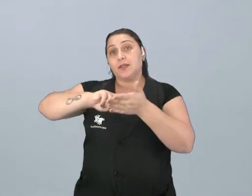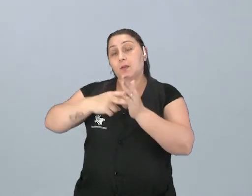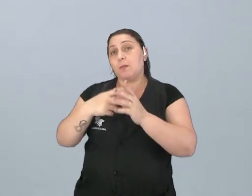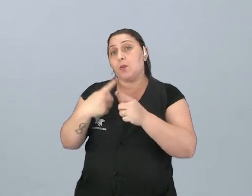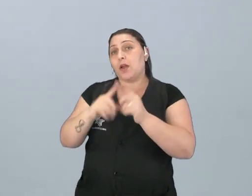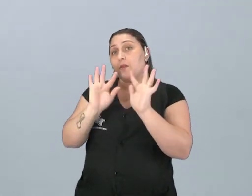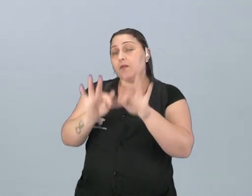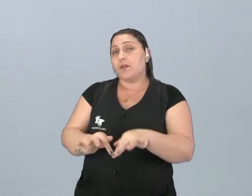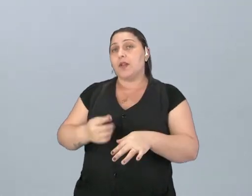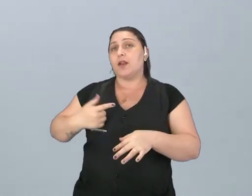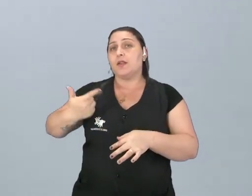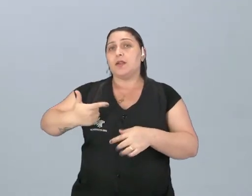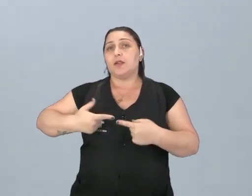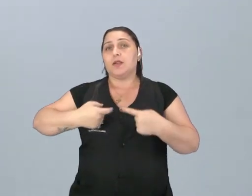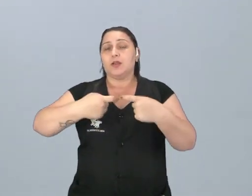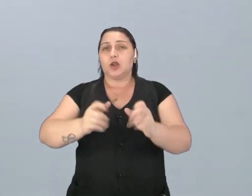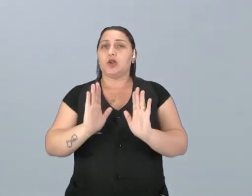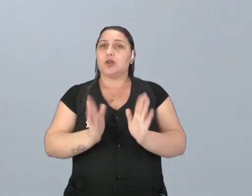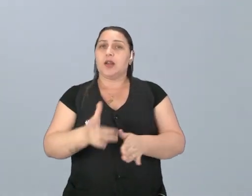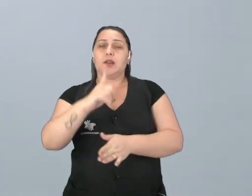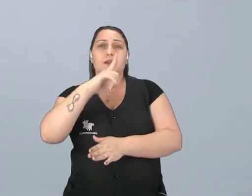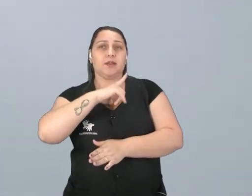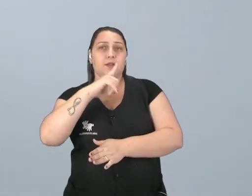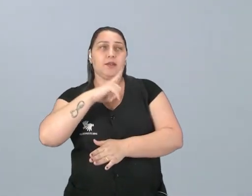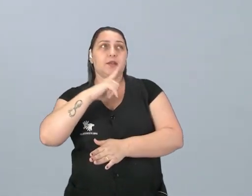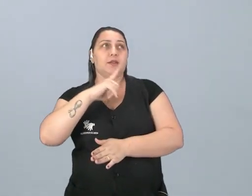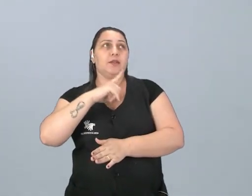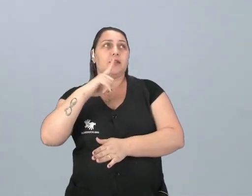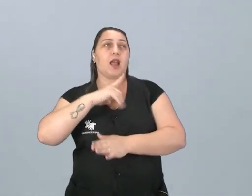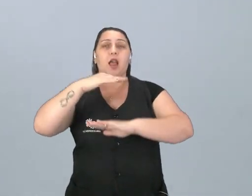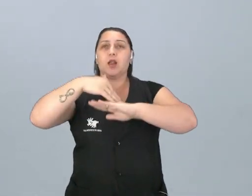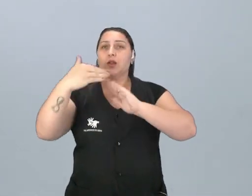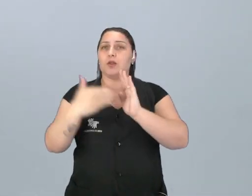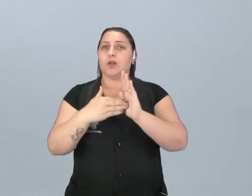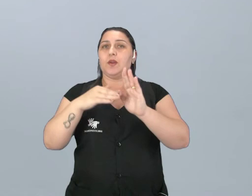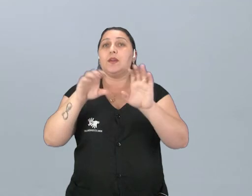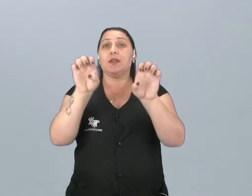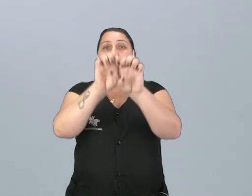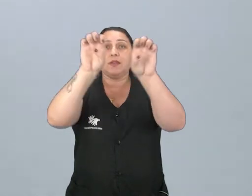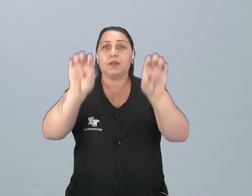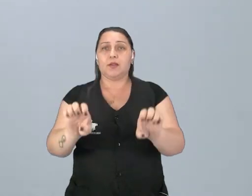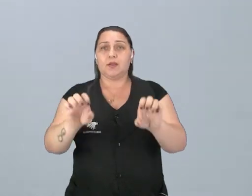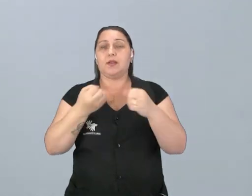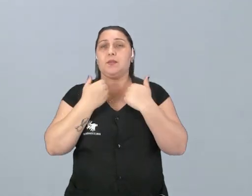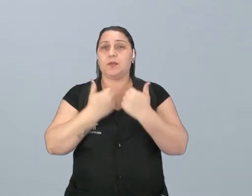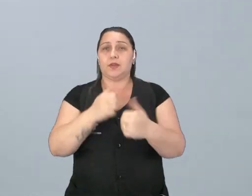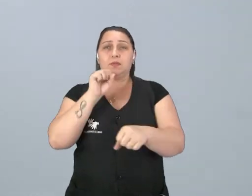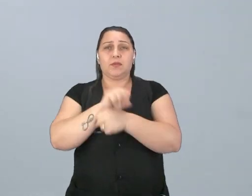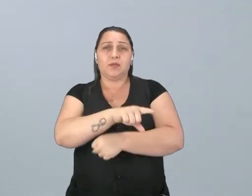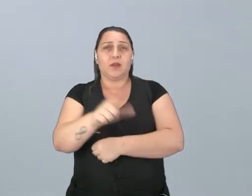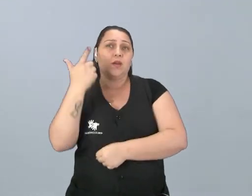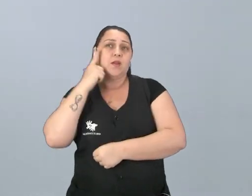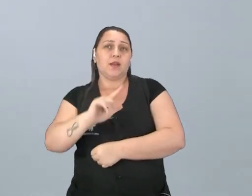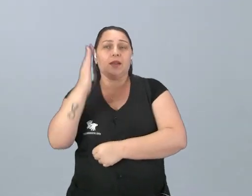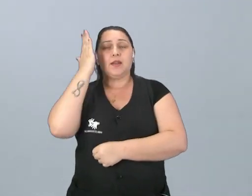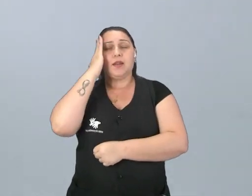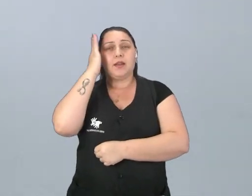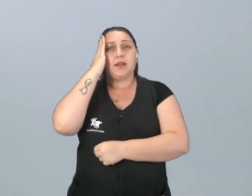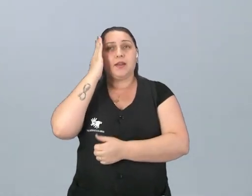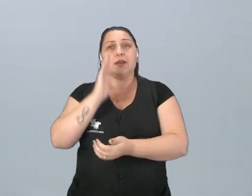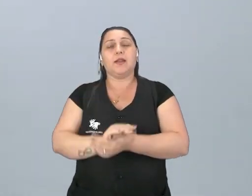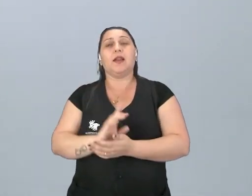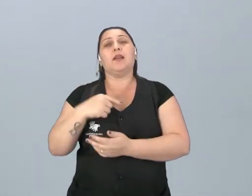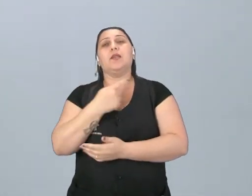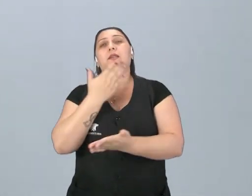ao final da Segunda Guerra Mundial, eles já tinham reerguido toda essa estrutura. Tá bom? Espero que vocês tenham conseguido compreender